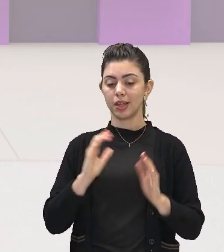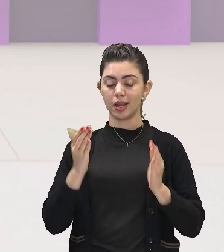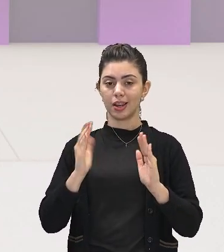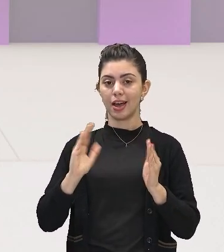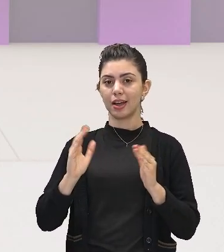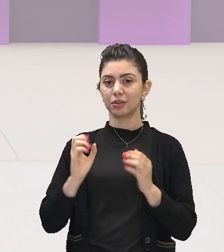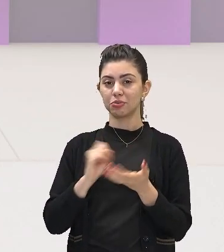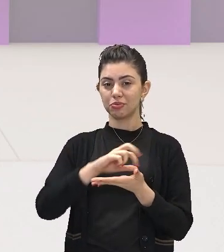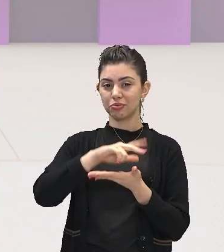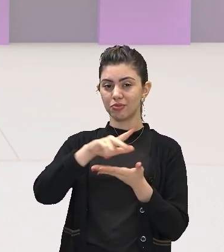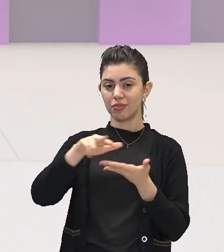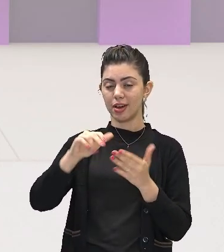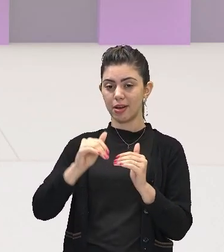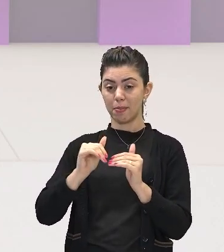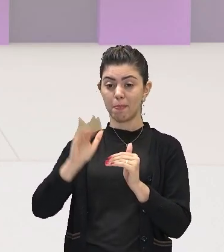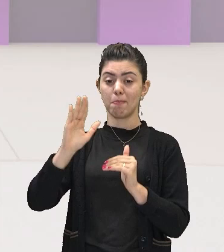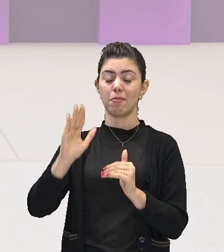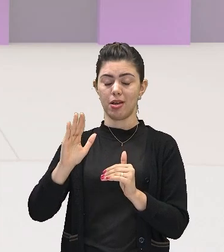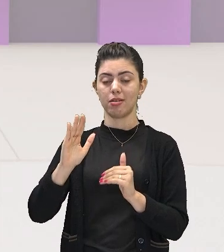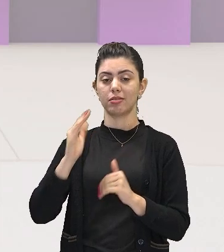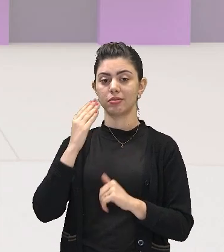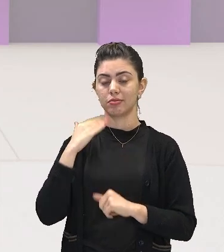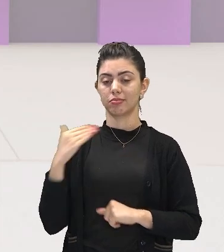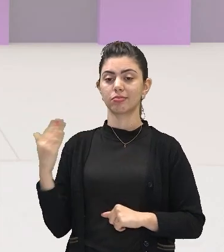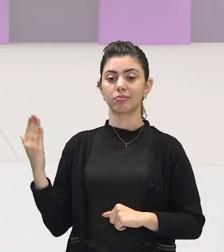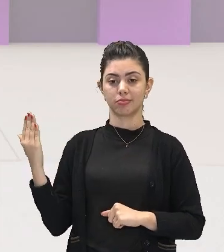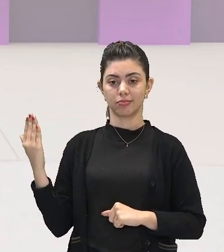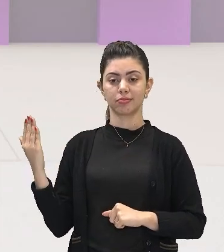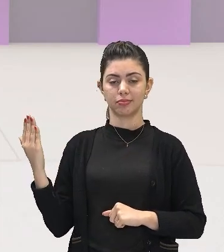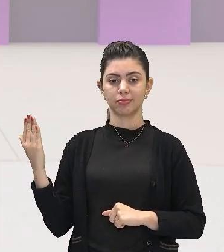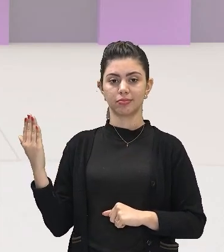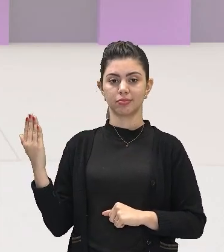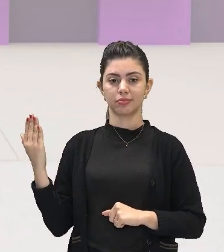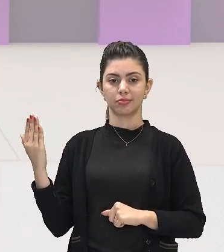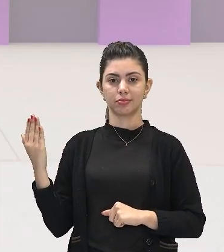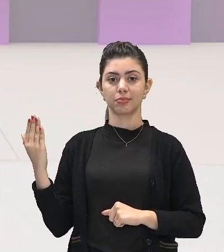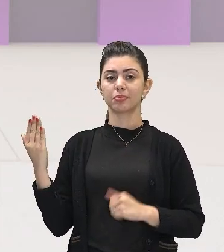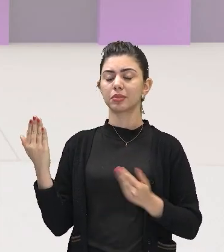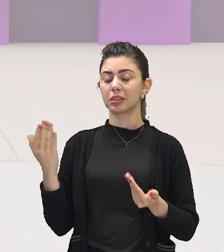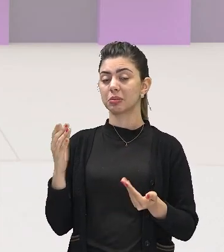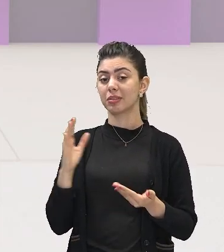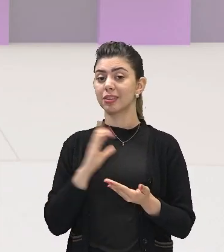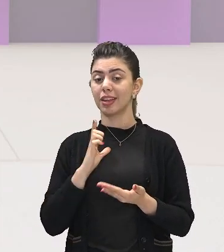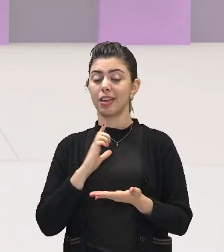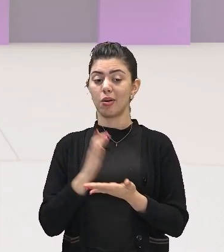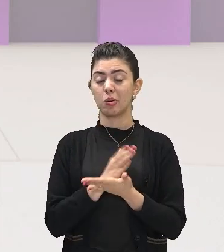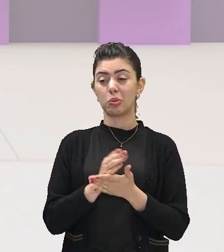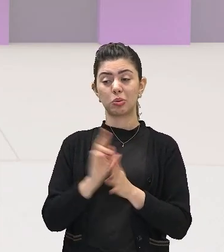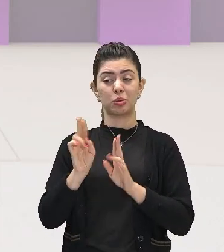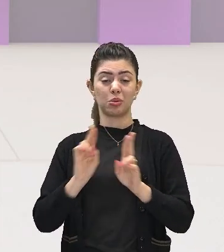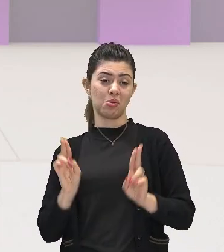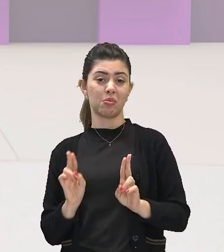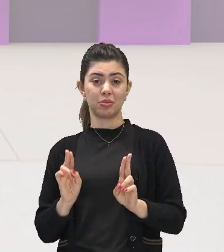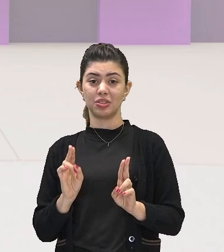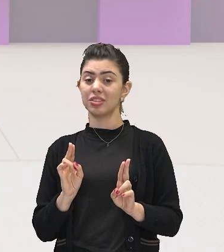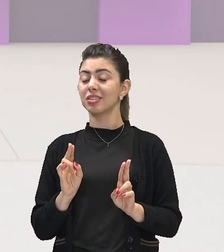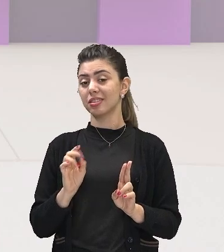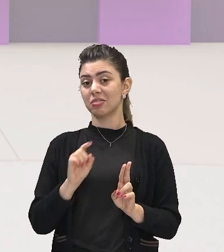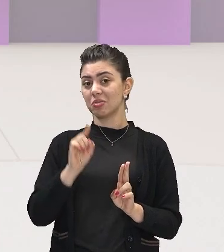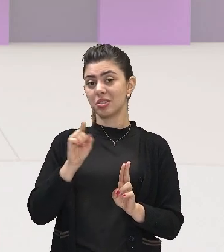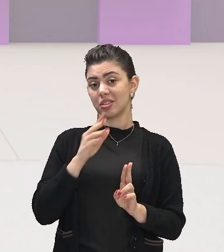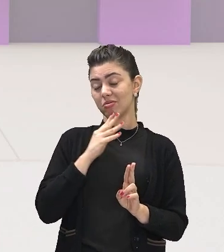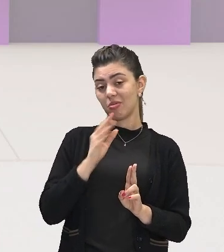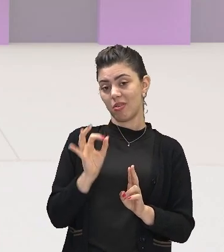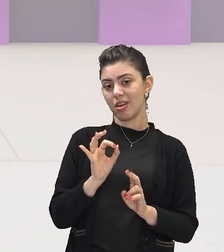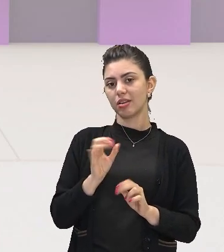polígono regular com 12 lados é o dodecágono. Tem nomes que vocês nunca ouviram falar, não é isso? Tem